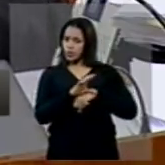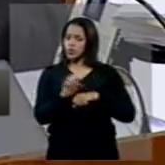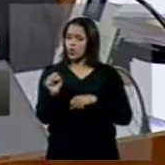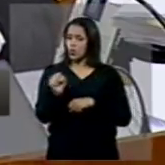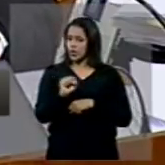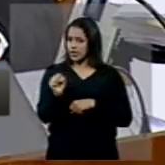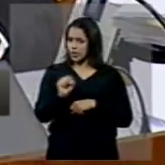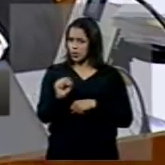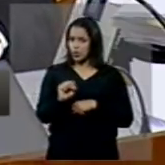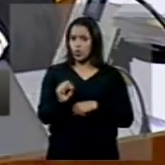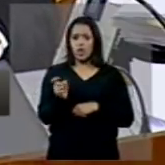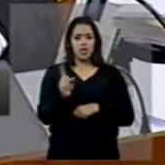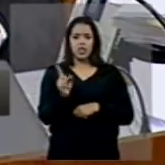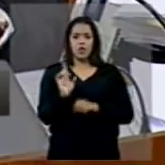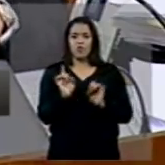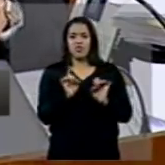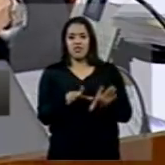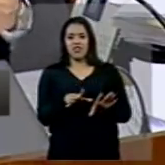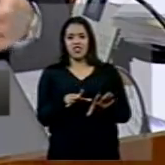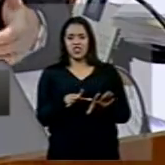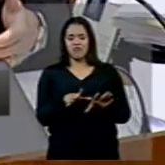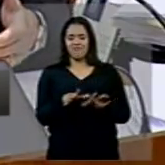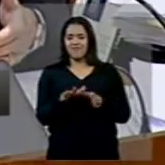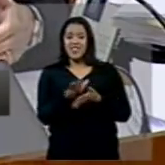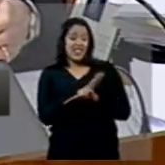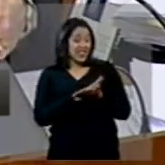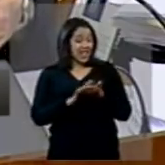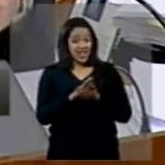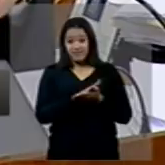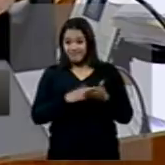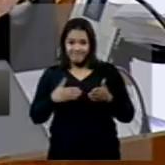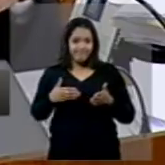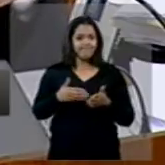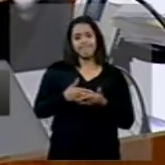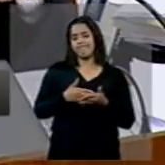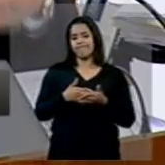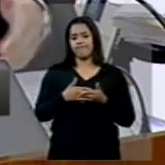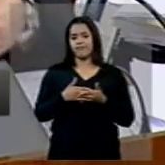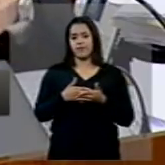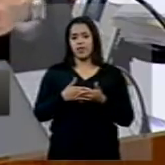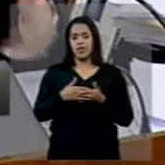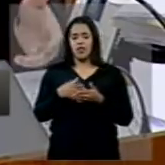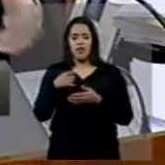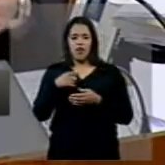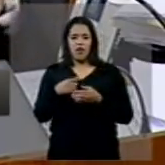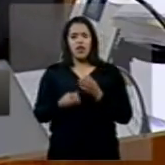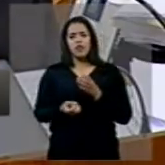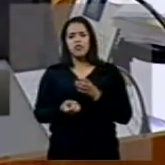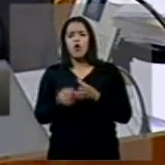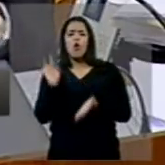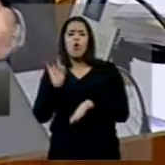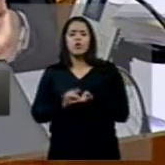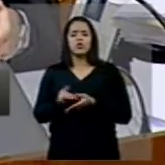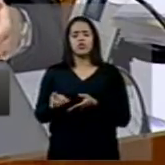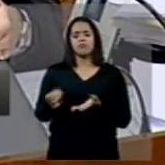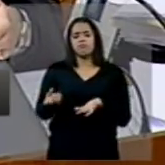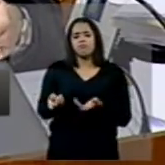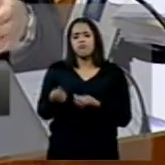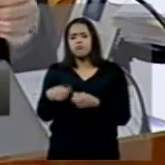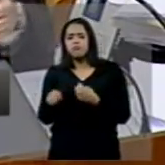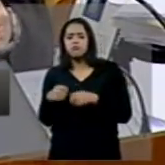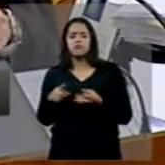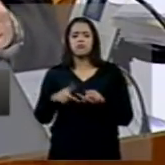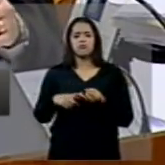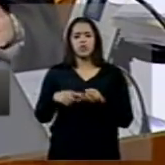1988, ela não permite nenhuma restrição de natureza econômica, cultural, educacional,